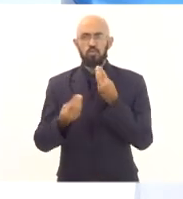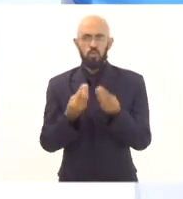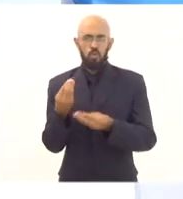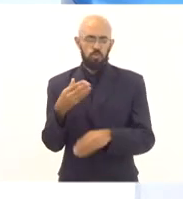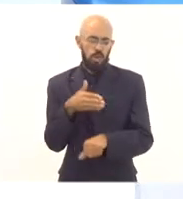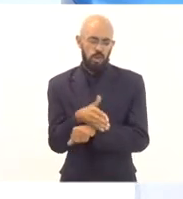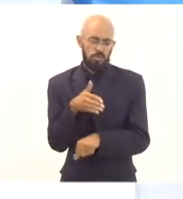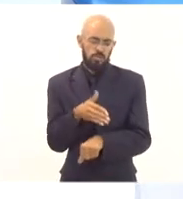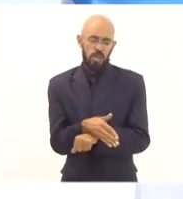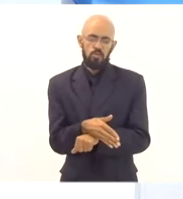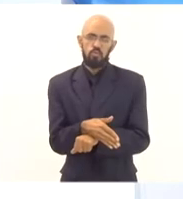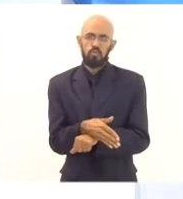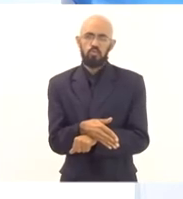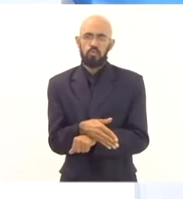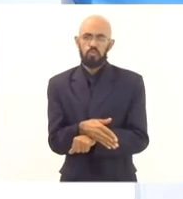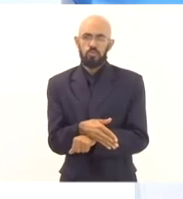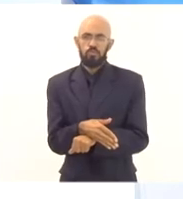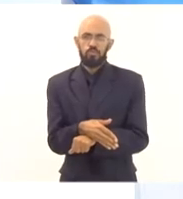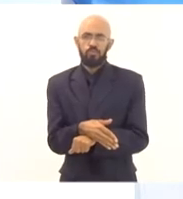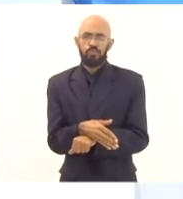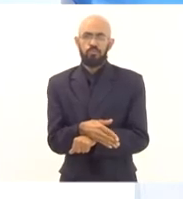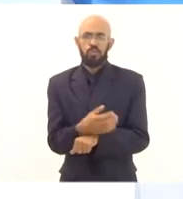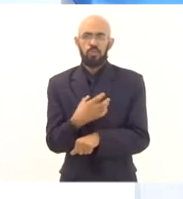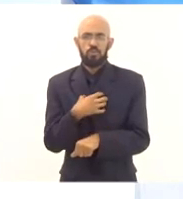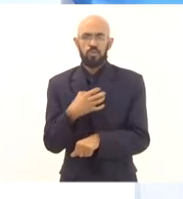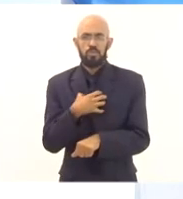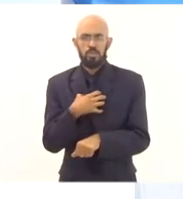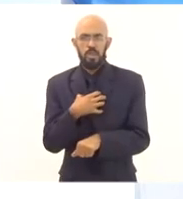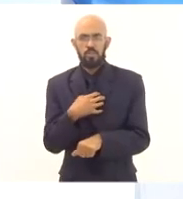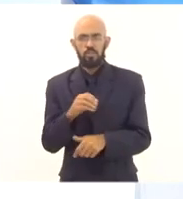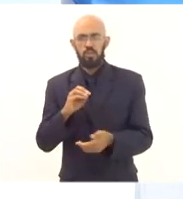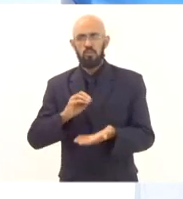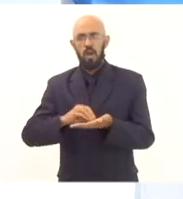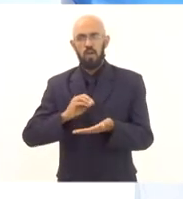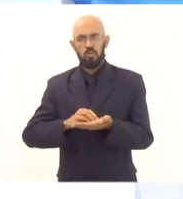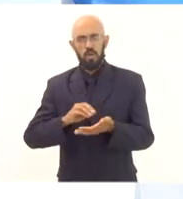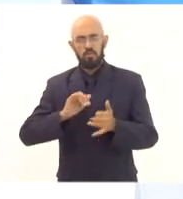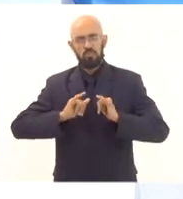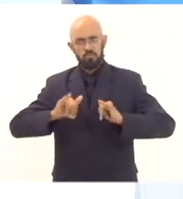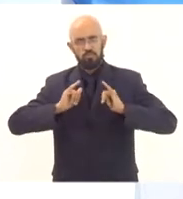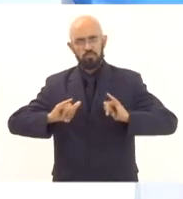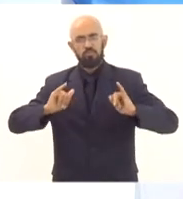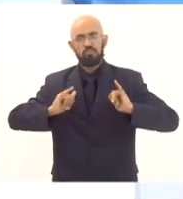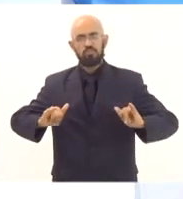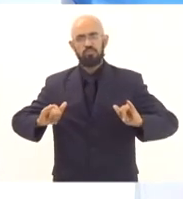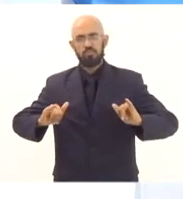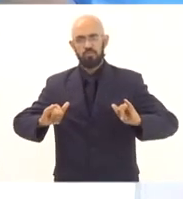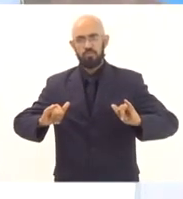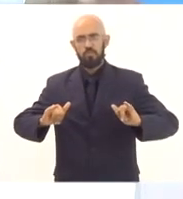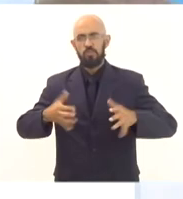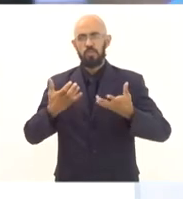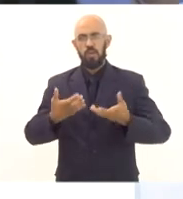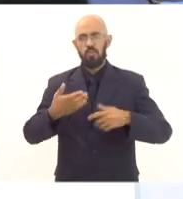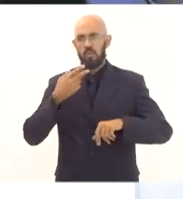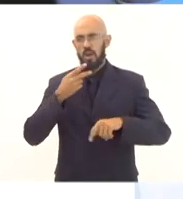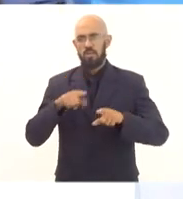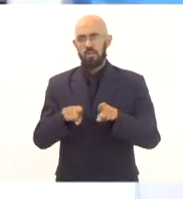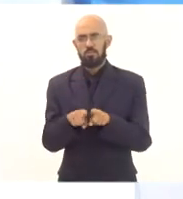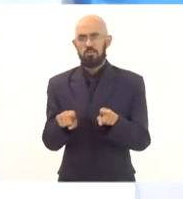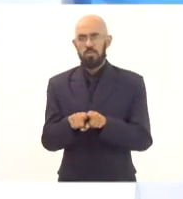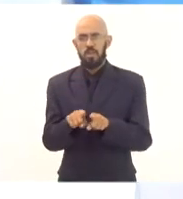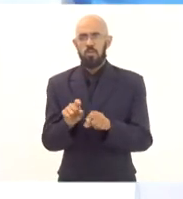acessar o programa então a gente tem sentido seja realmente falta é demais publicidade né E aí quero falar aqui